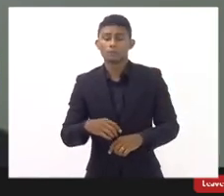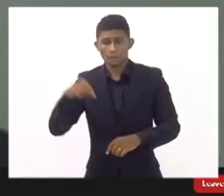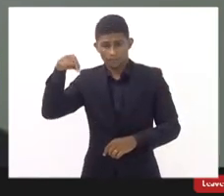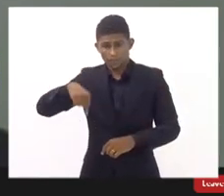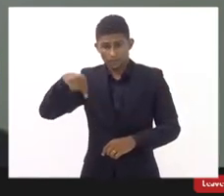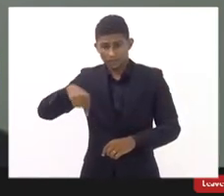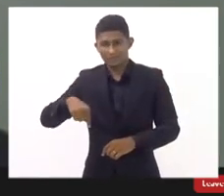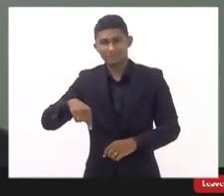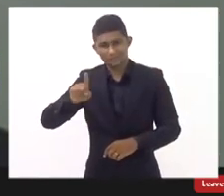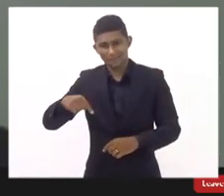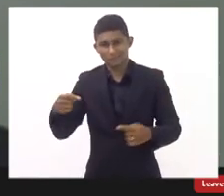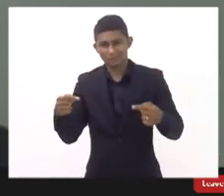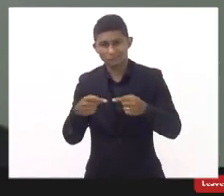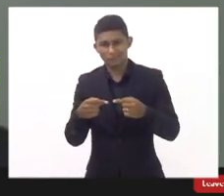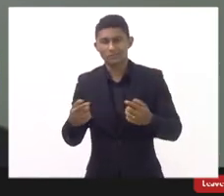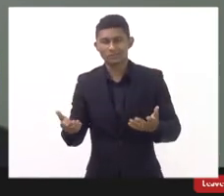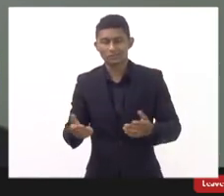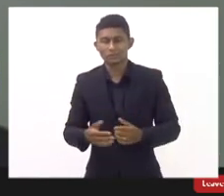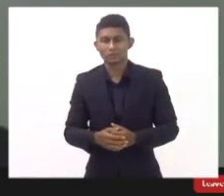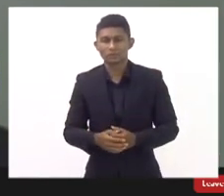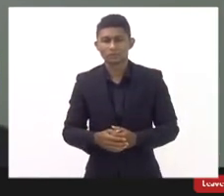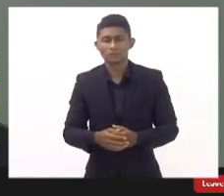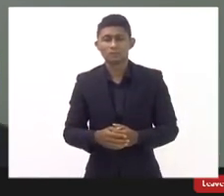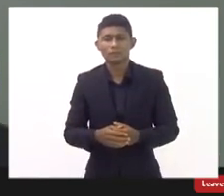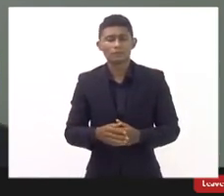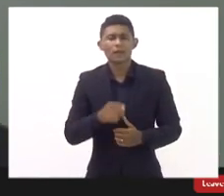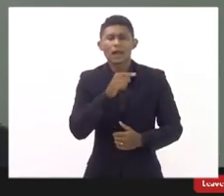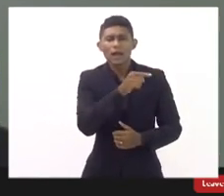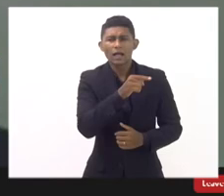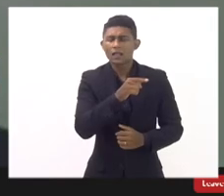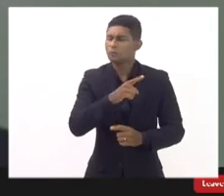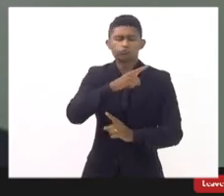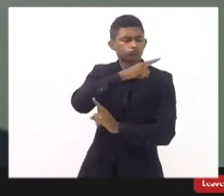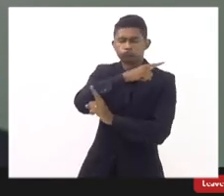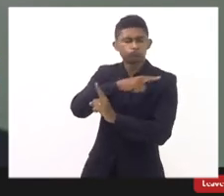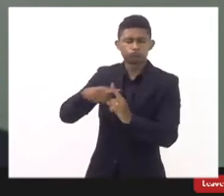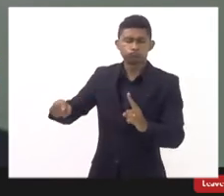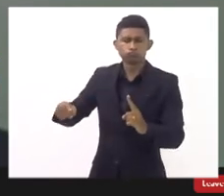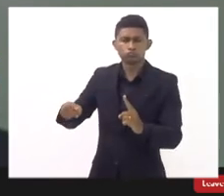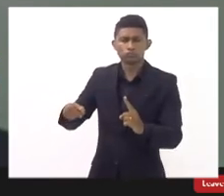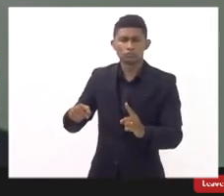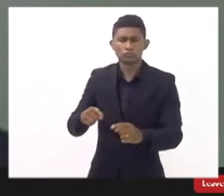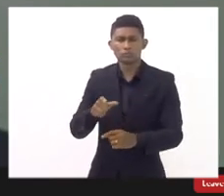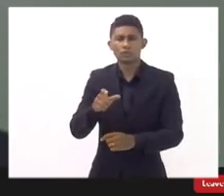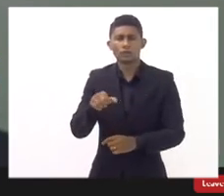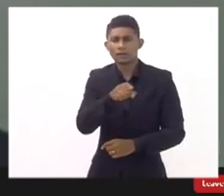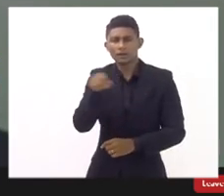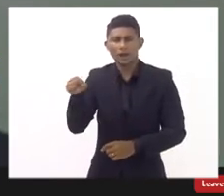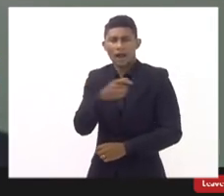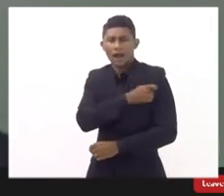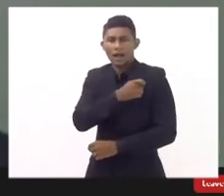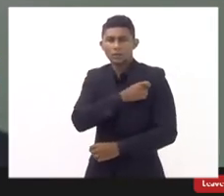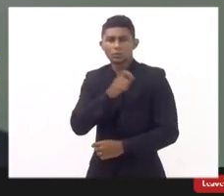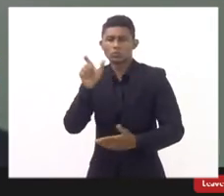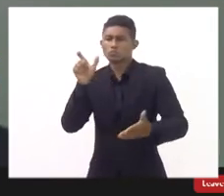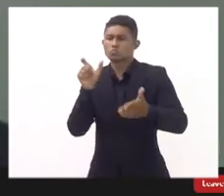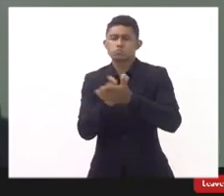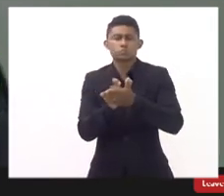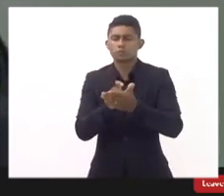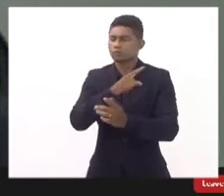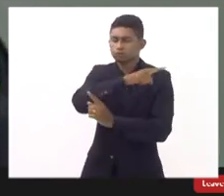bilhetagem é a Cetransol. A Cetransol impediu a passagem do livre dos estudantes para que eles pudessem